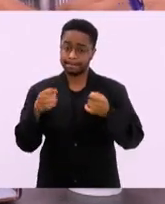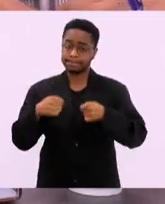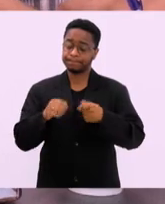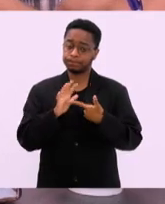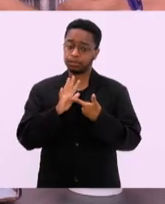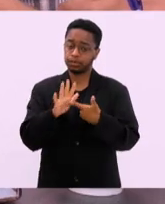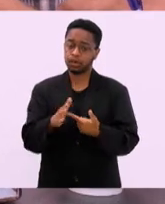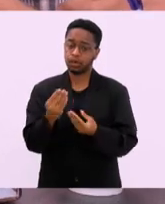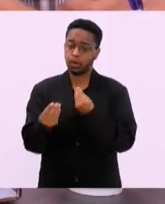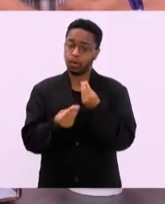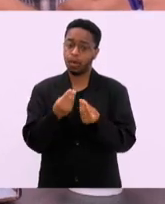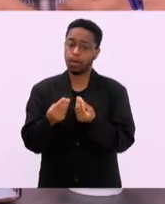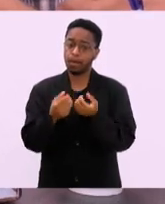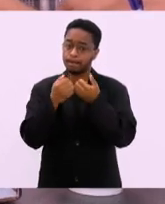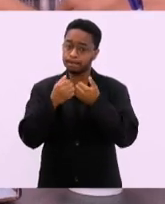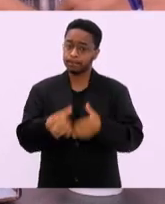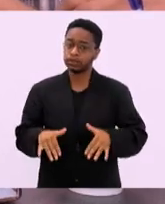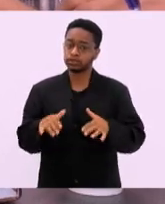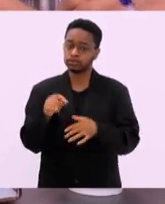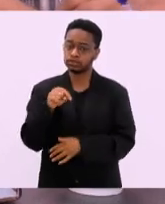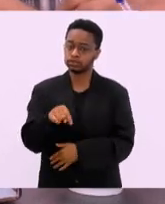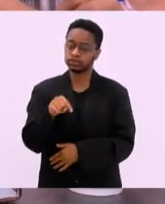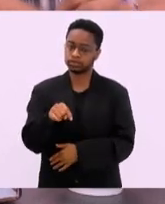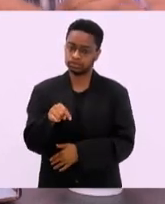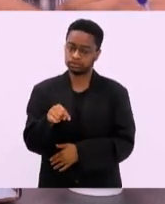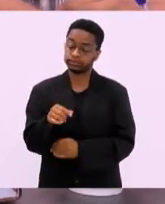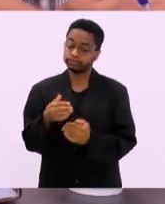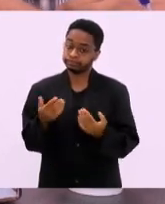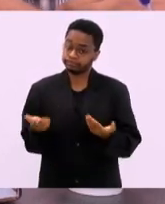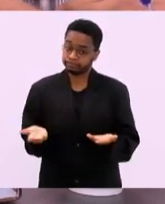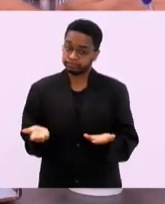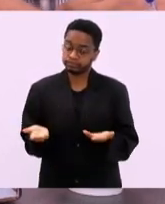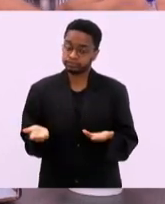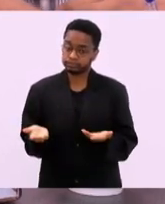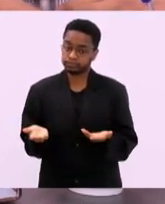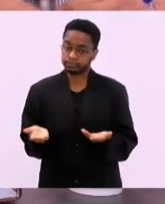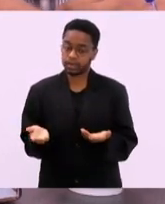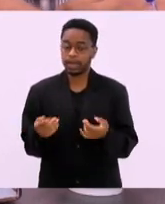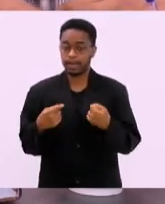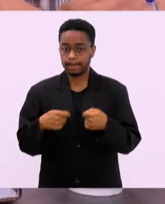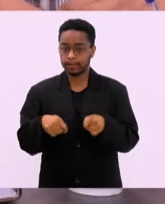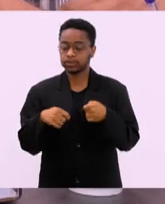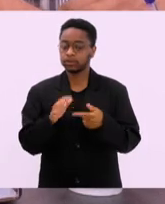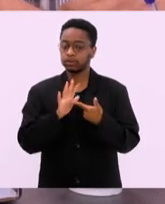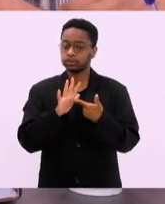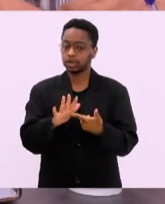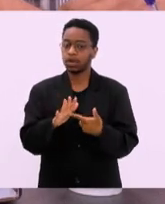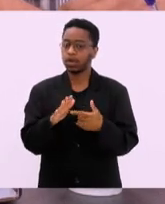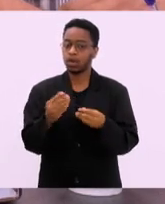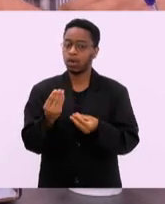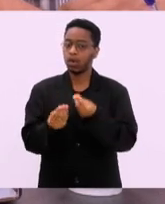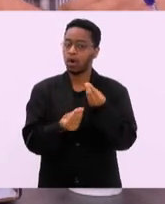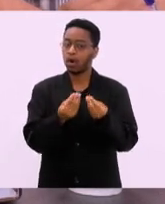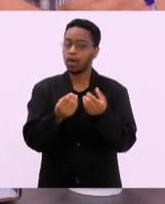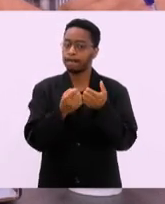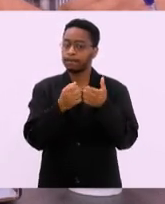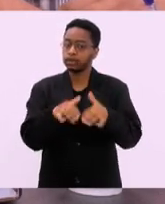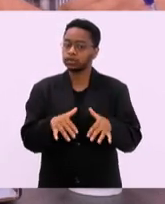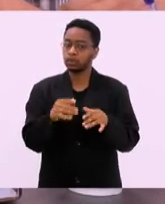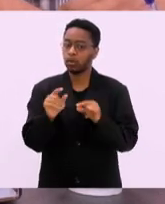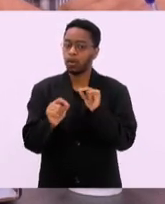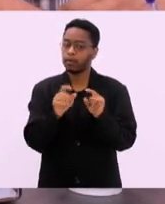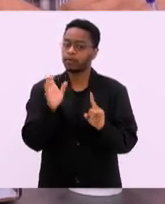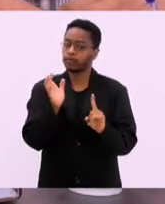lei de responsabilidade? Pela LRF, eu concordo com você. Então, a gente teria que ter um impacto, o presidente Amorim e o